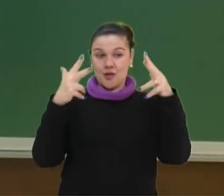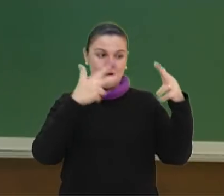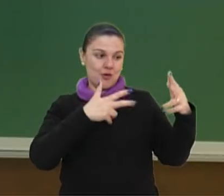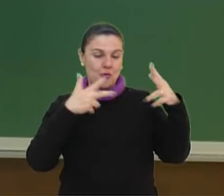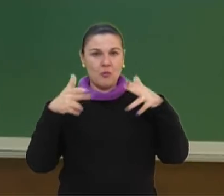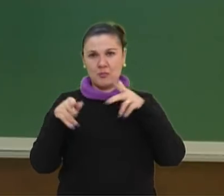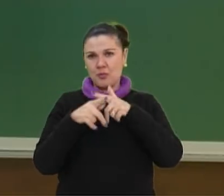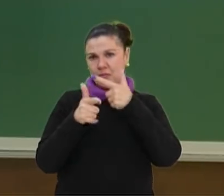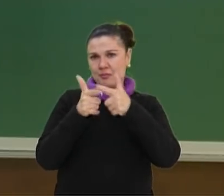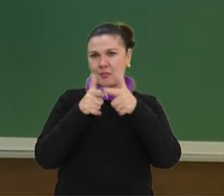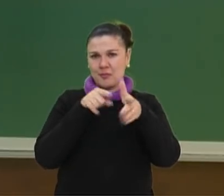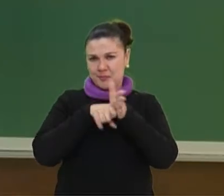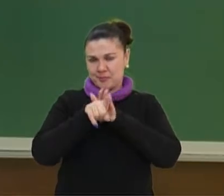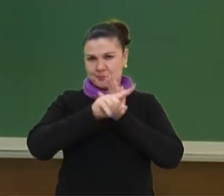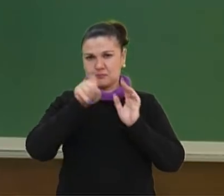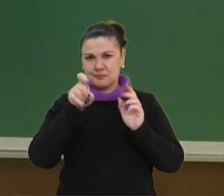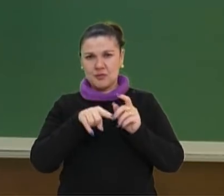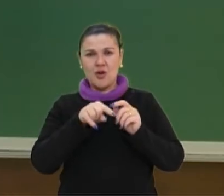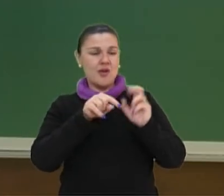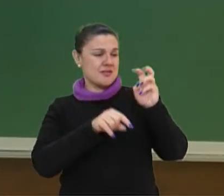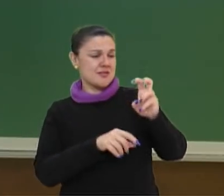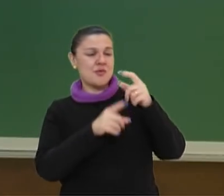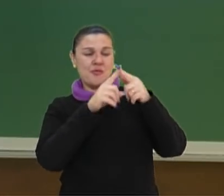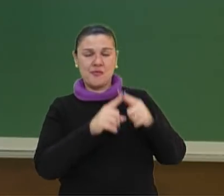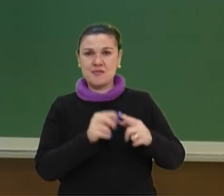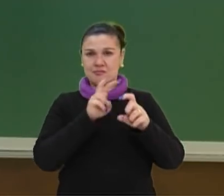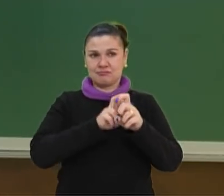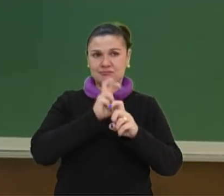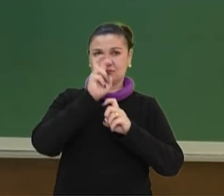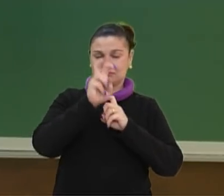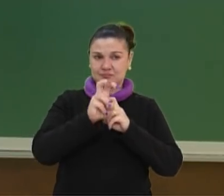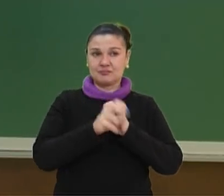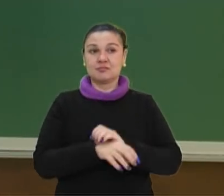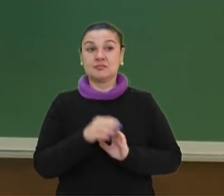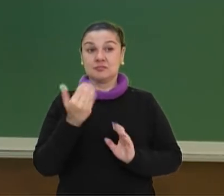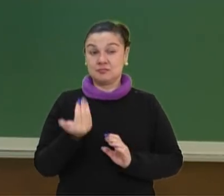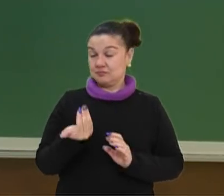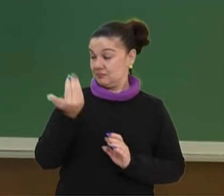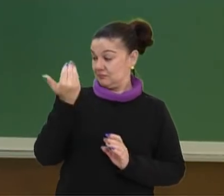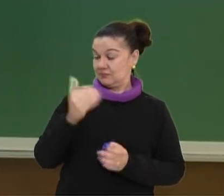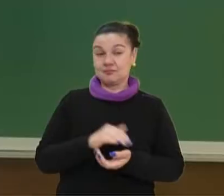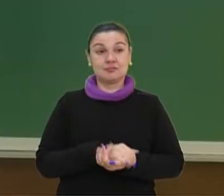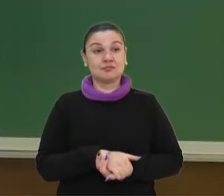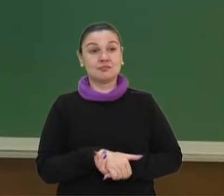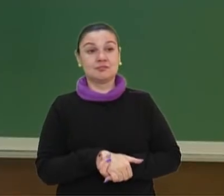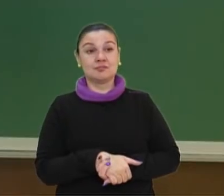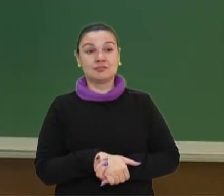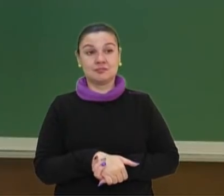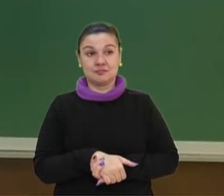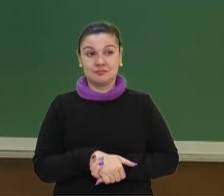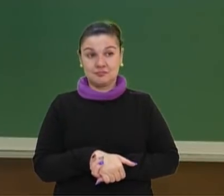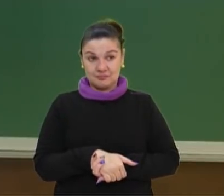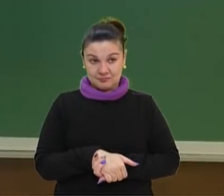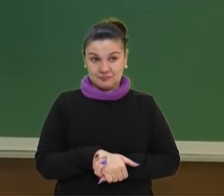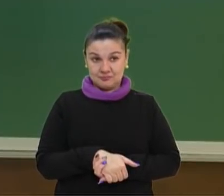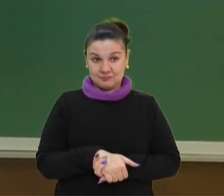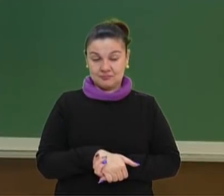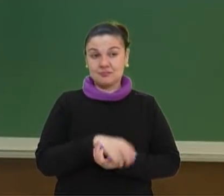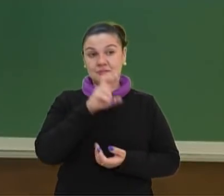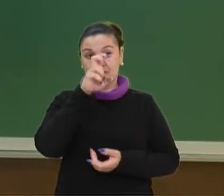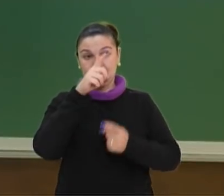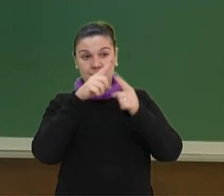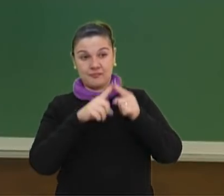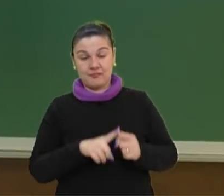que o problema nos forneceu, que é 5 vezes. Então, quanto que ficaria? Vamos lá. 5 vezes 7,